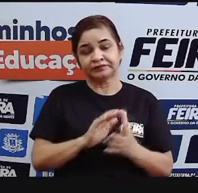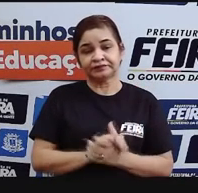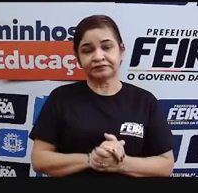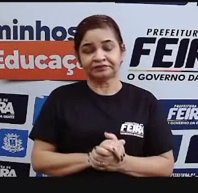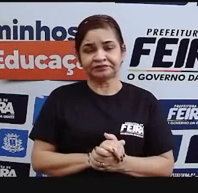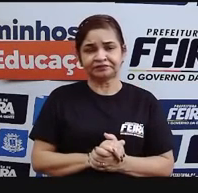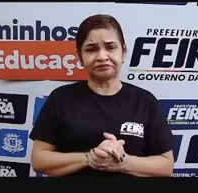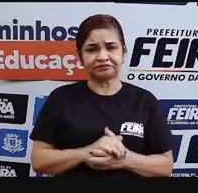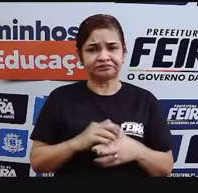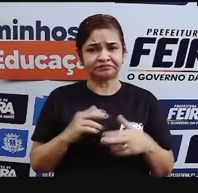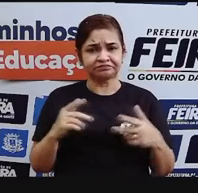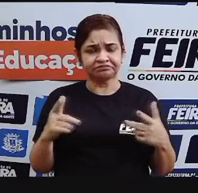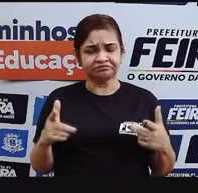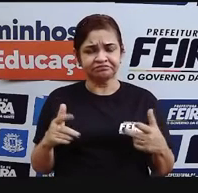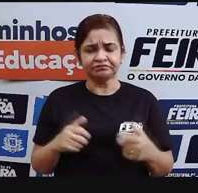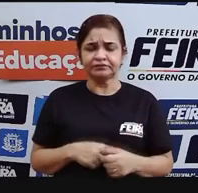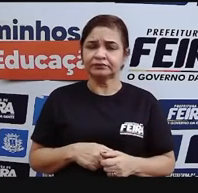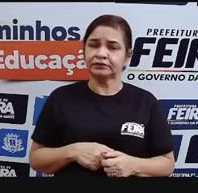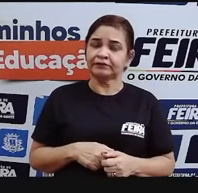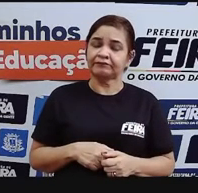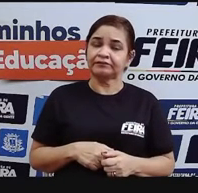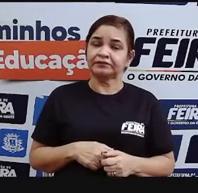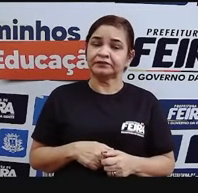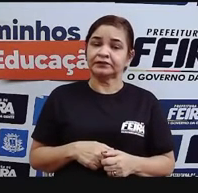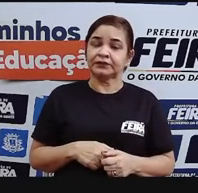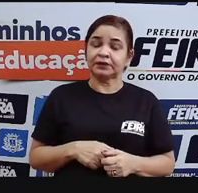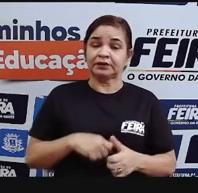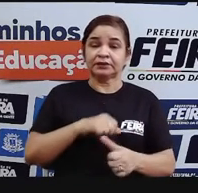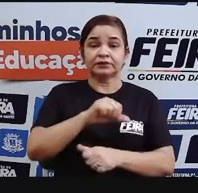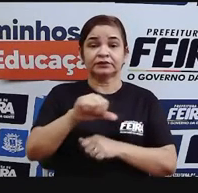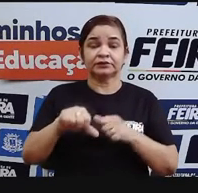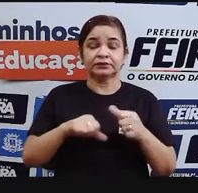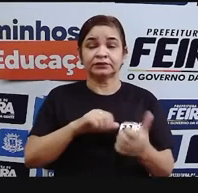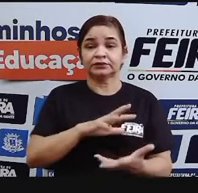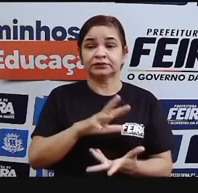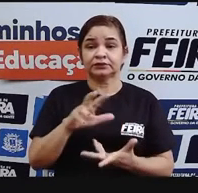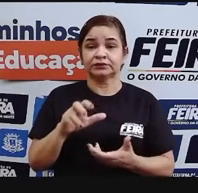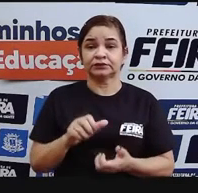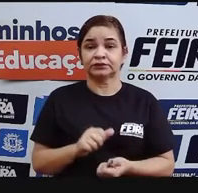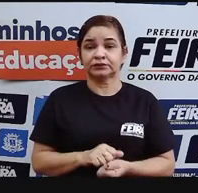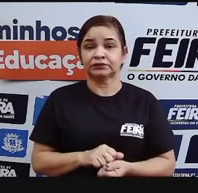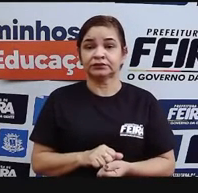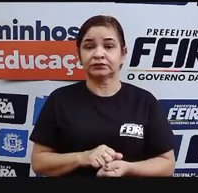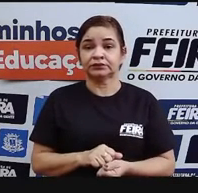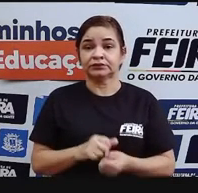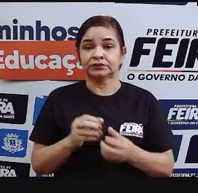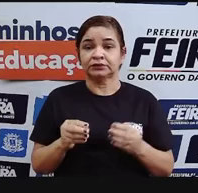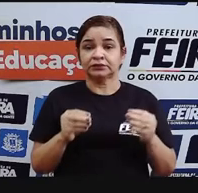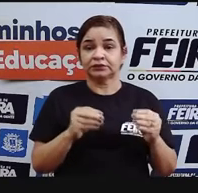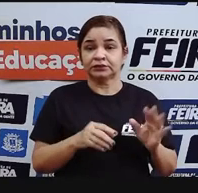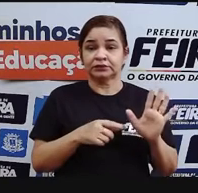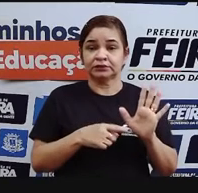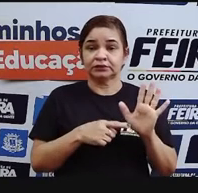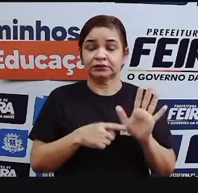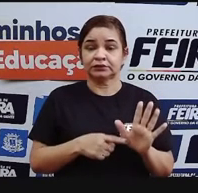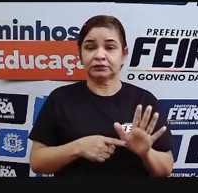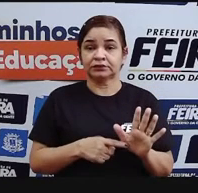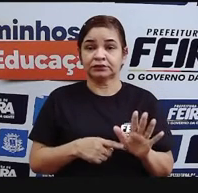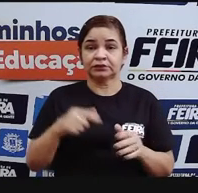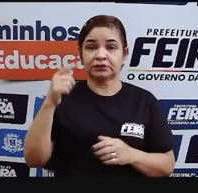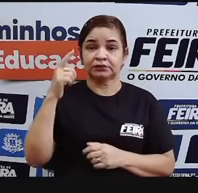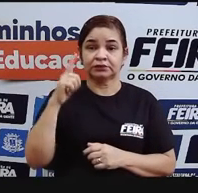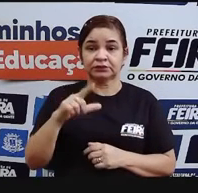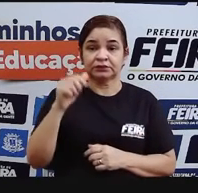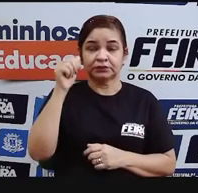Muitas foram as transformações sociais ocorridas no mundo e que colocaram em evidência a luta das mulheres